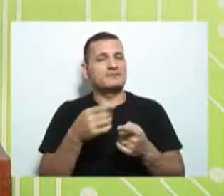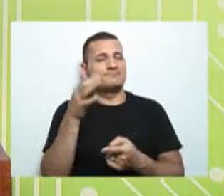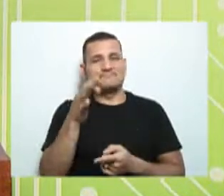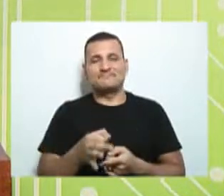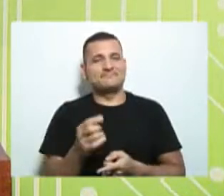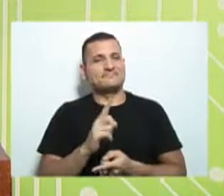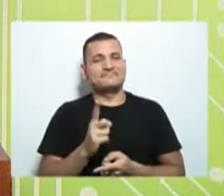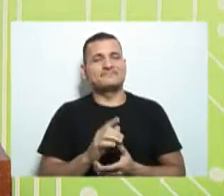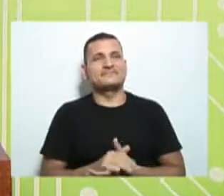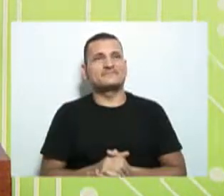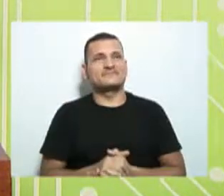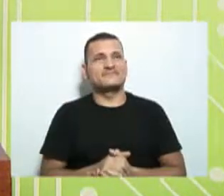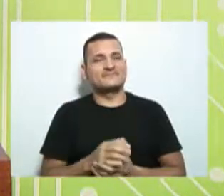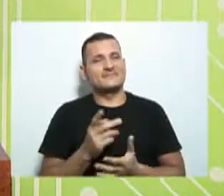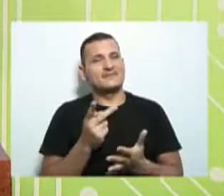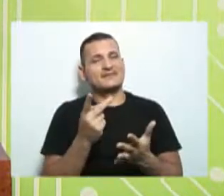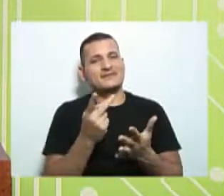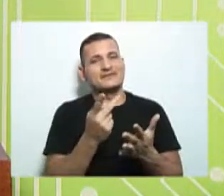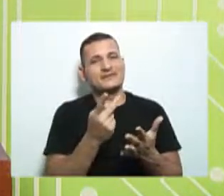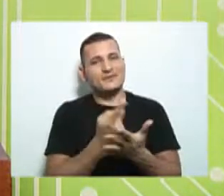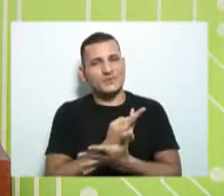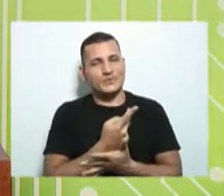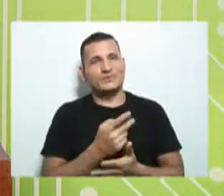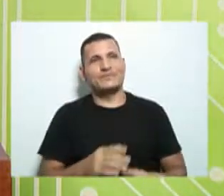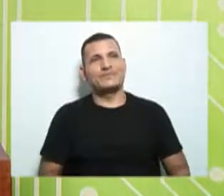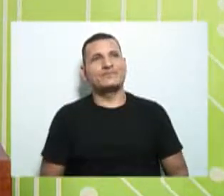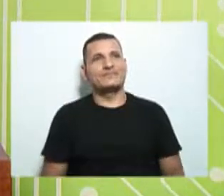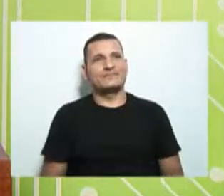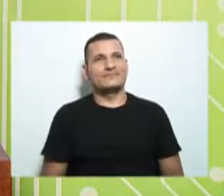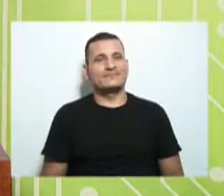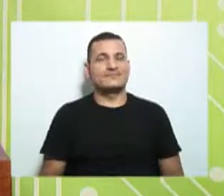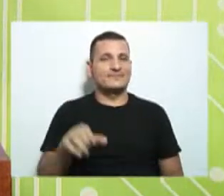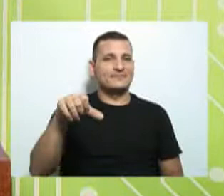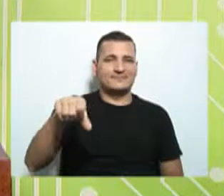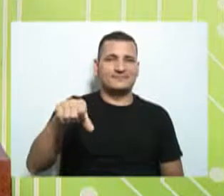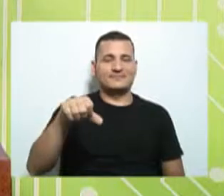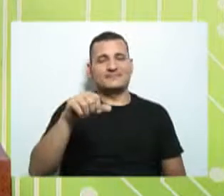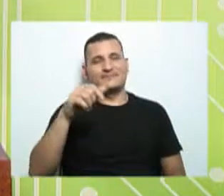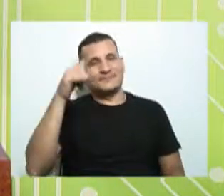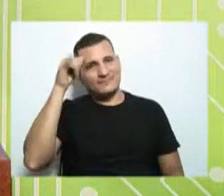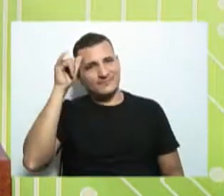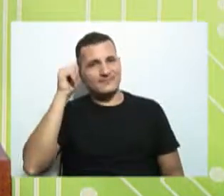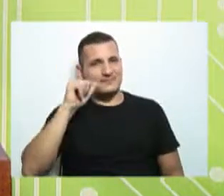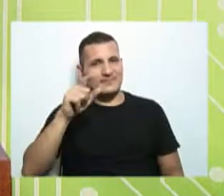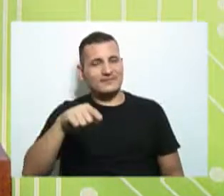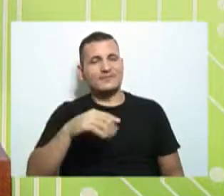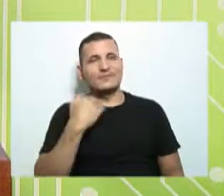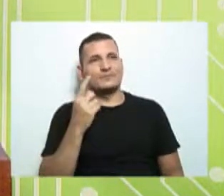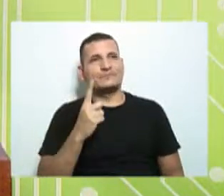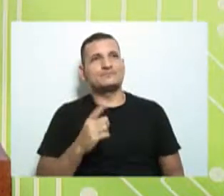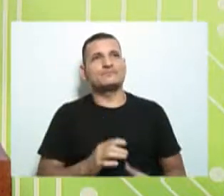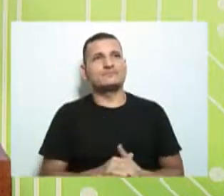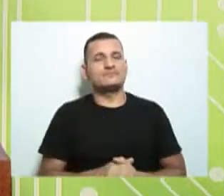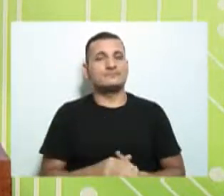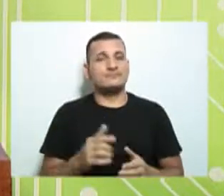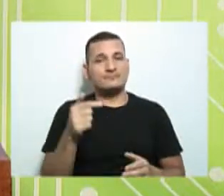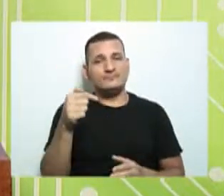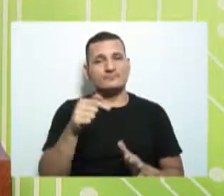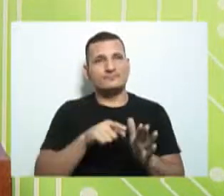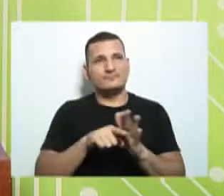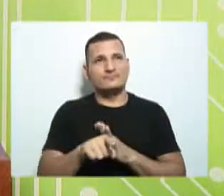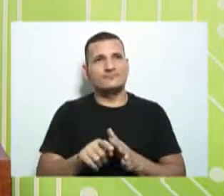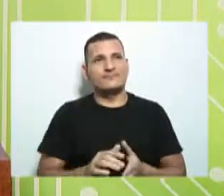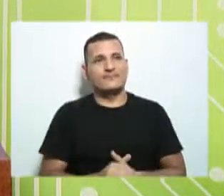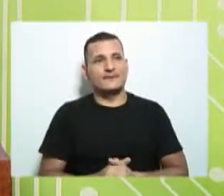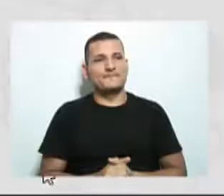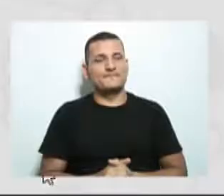tá certo? Errou as outras 8, então são 9 vacas não morreram. Sétima questão, vamos lá para a sétima